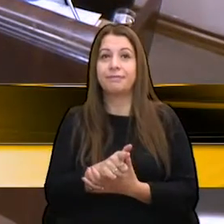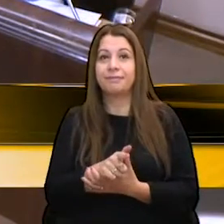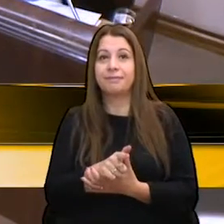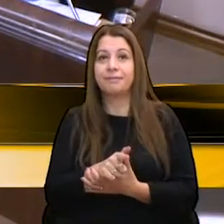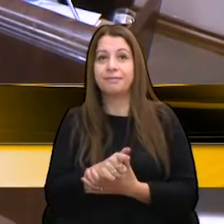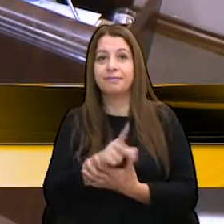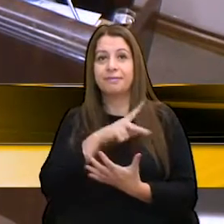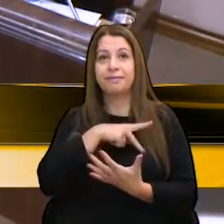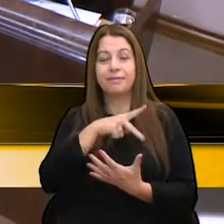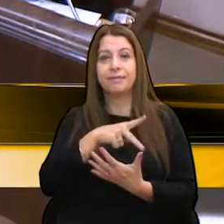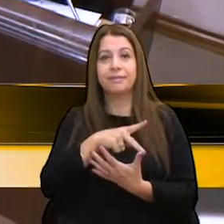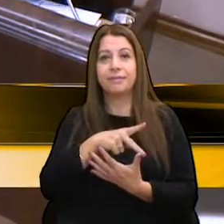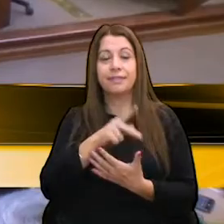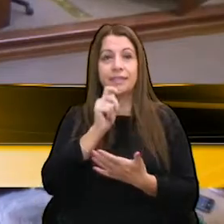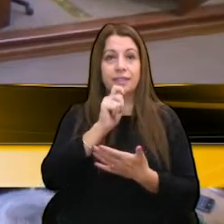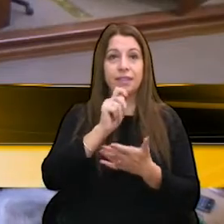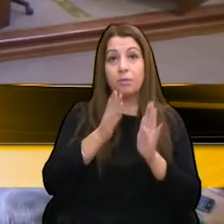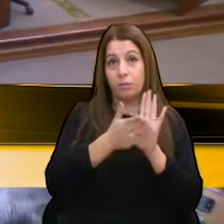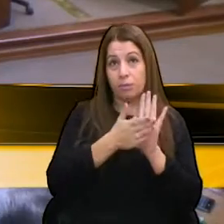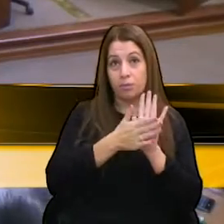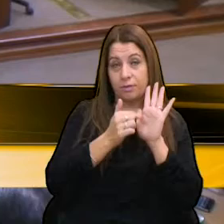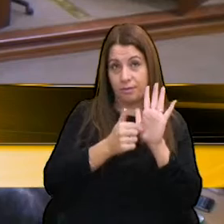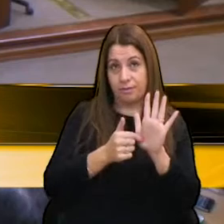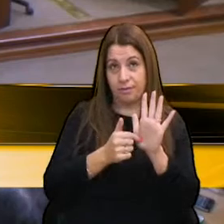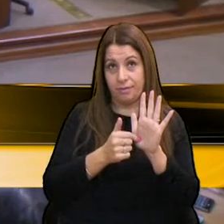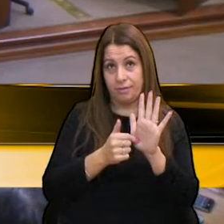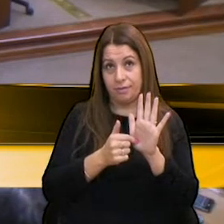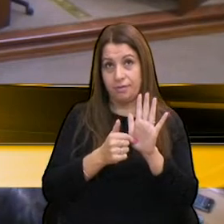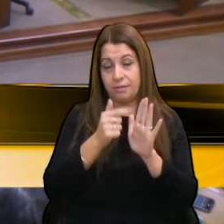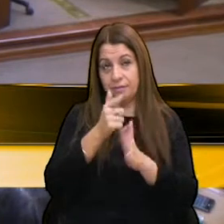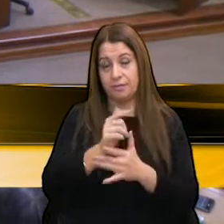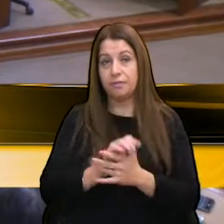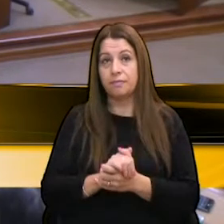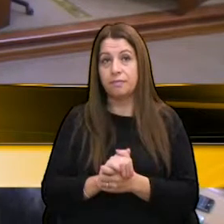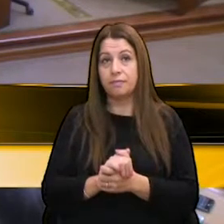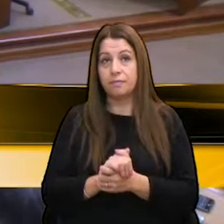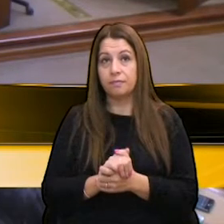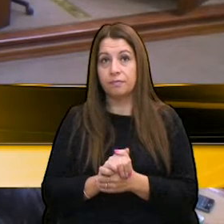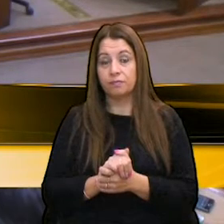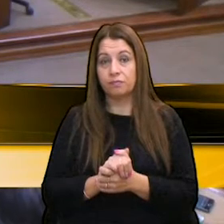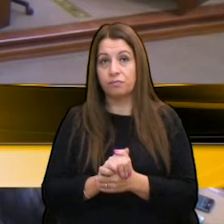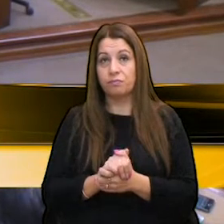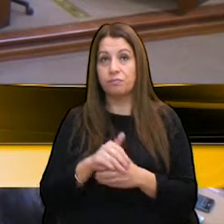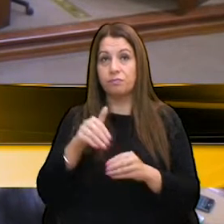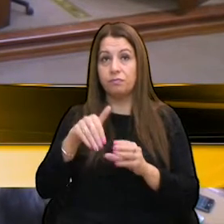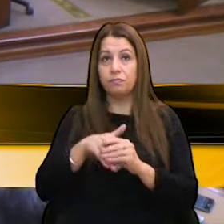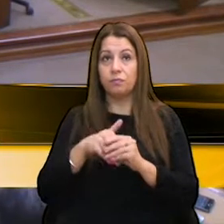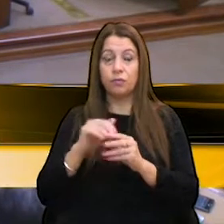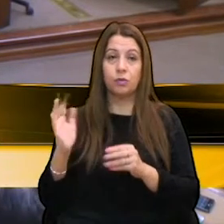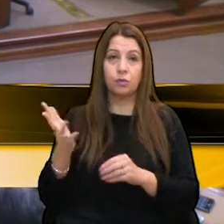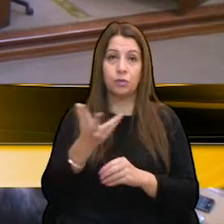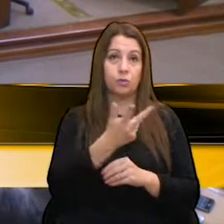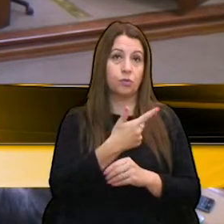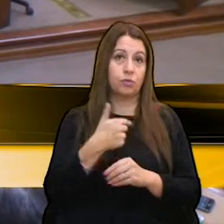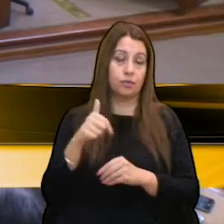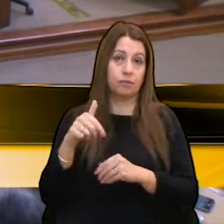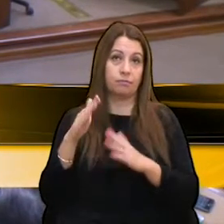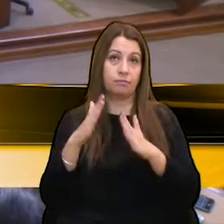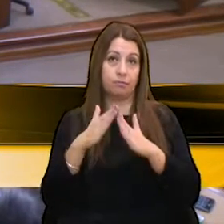Senhor presidente, estou propondo que Vossa Senhoria determine um voto conjunto da